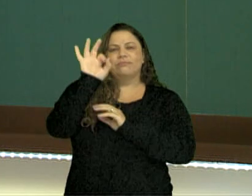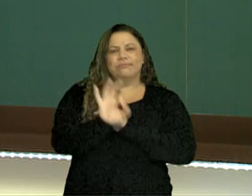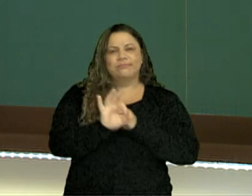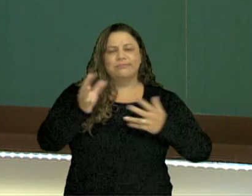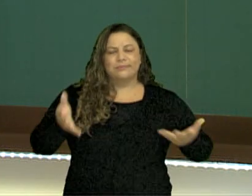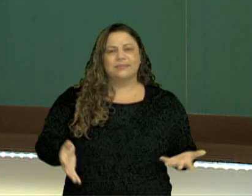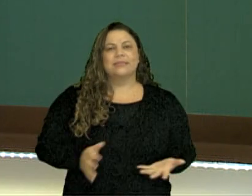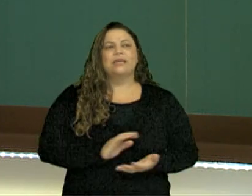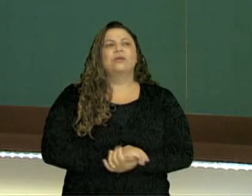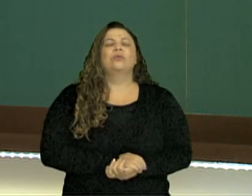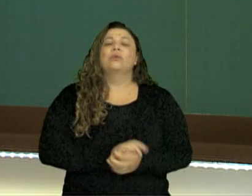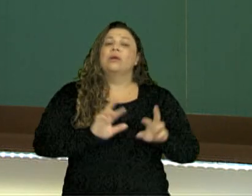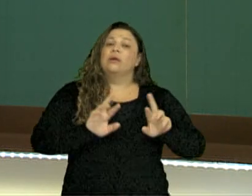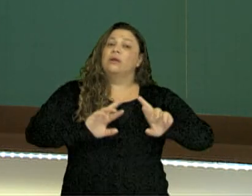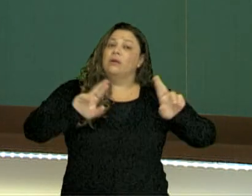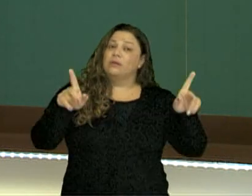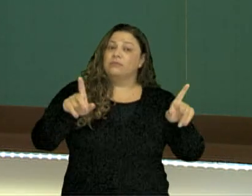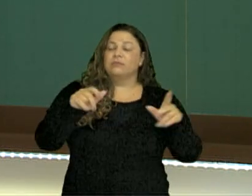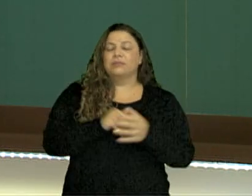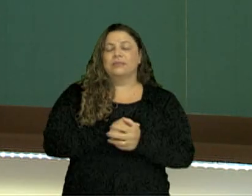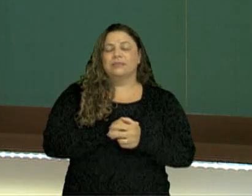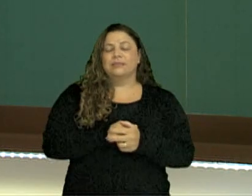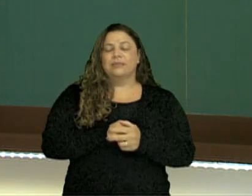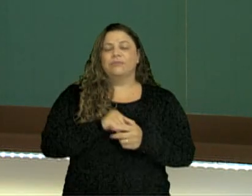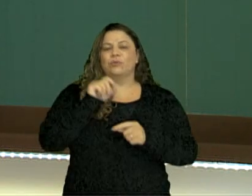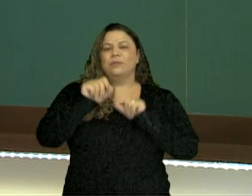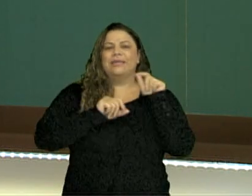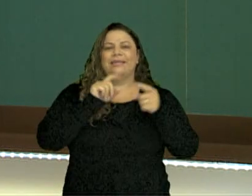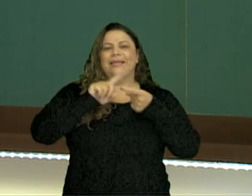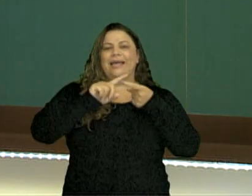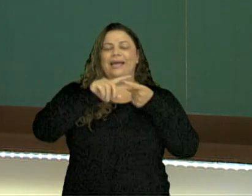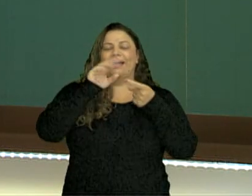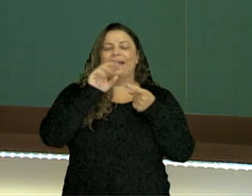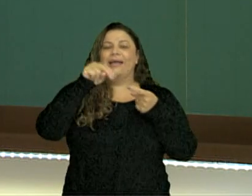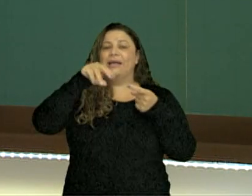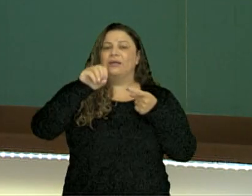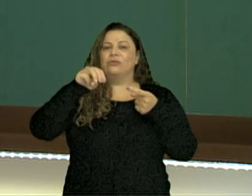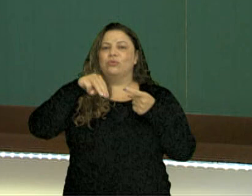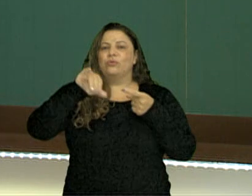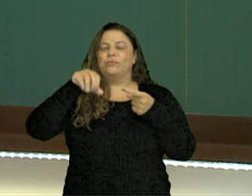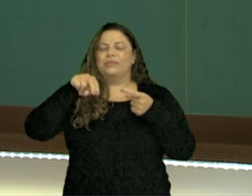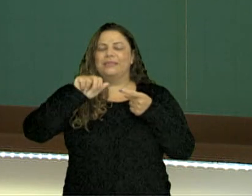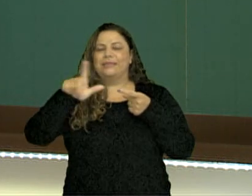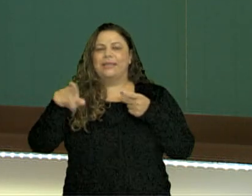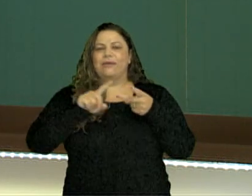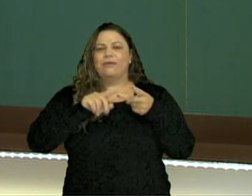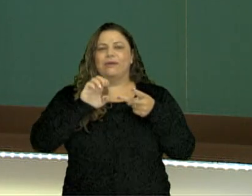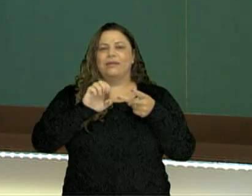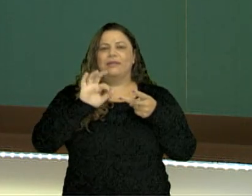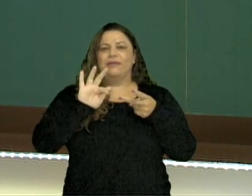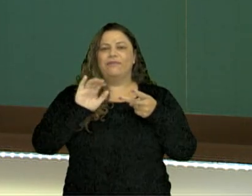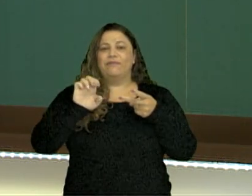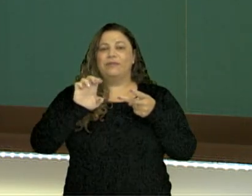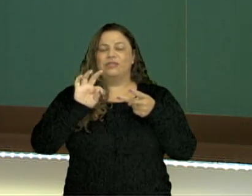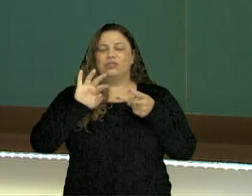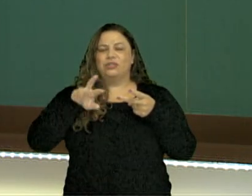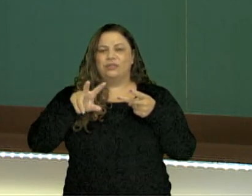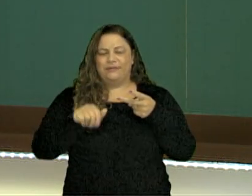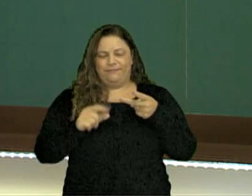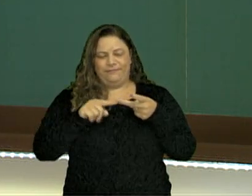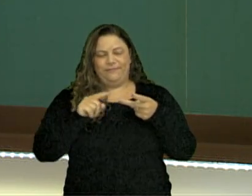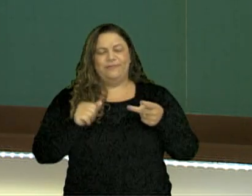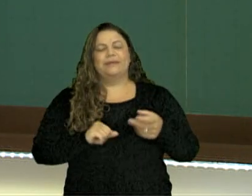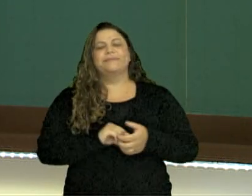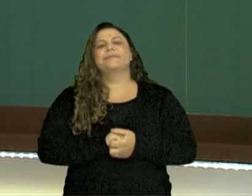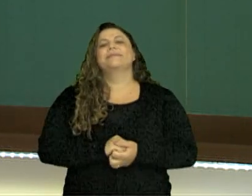em taxas, a diferença de uma taxa nominal da taxa efetiva. Lembram? Se não, voltem lá verificar o vídeo